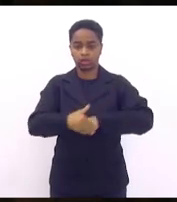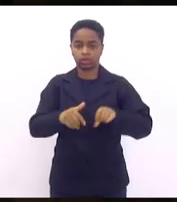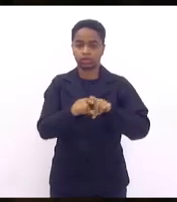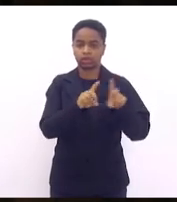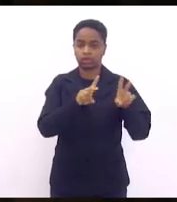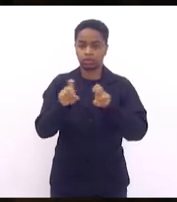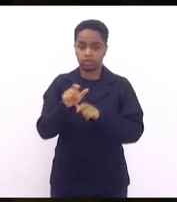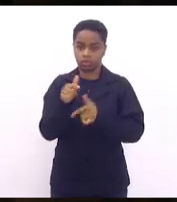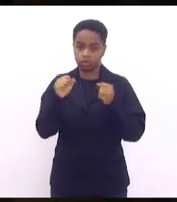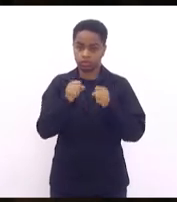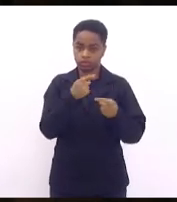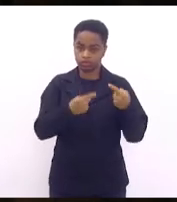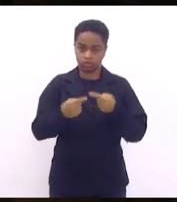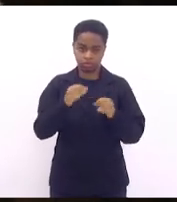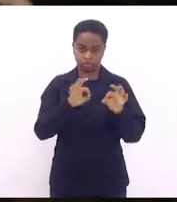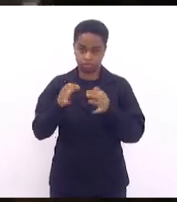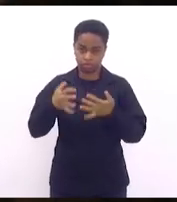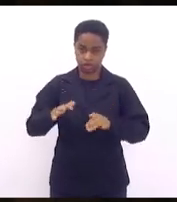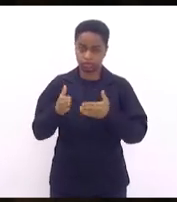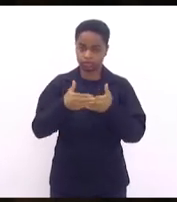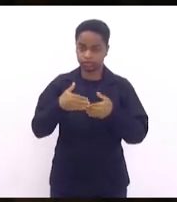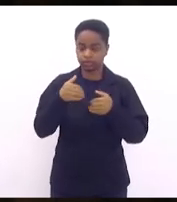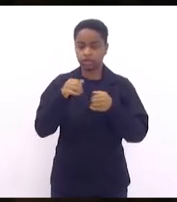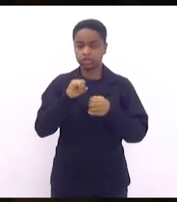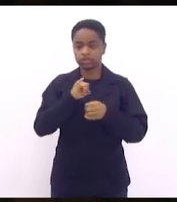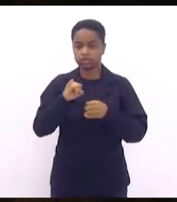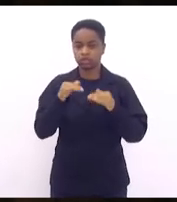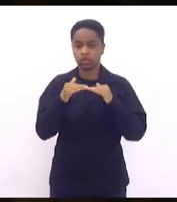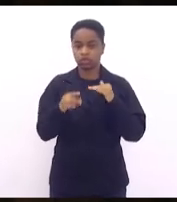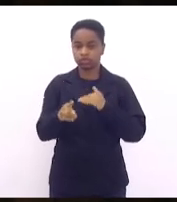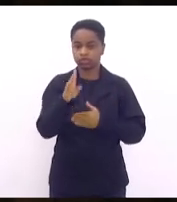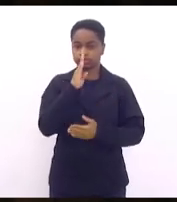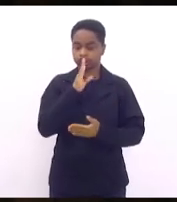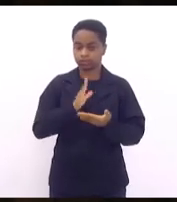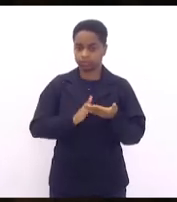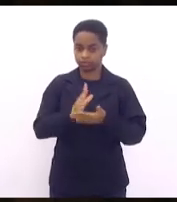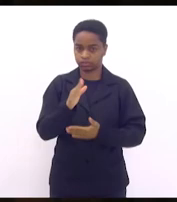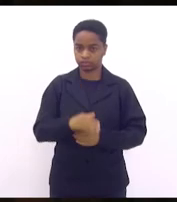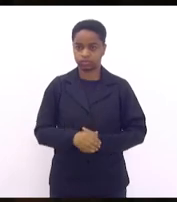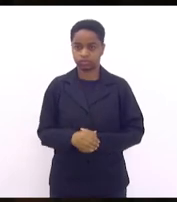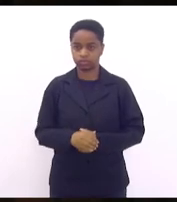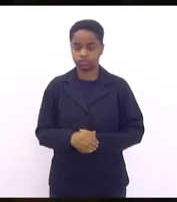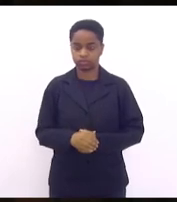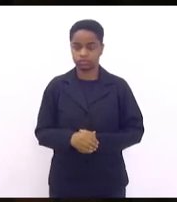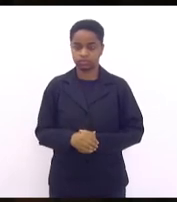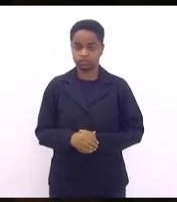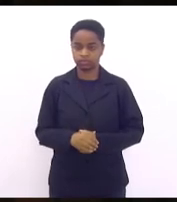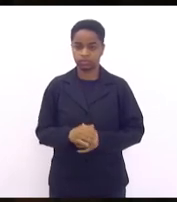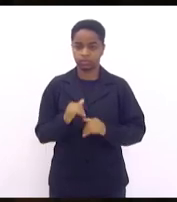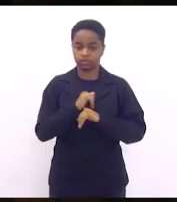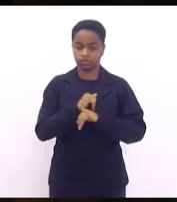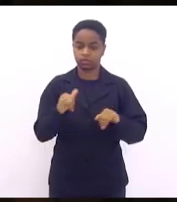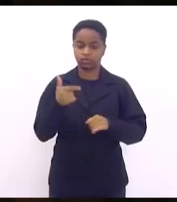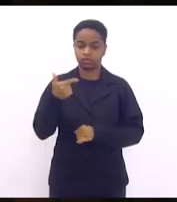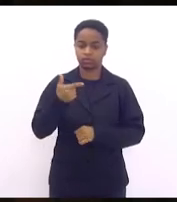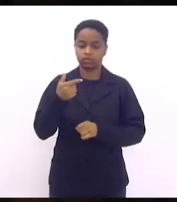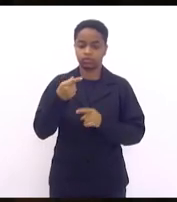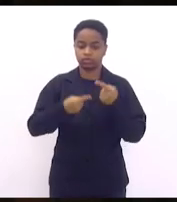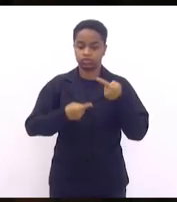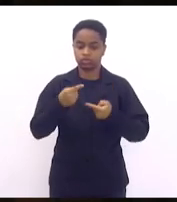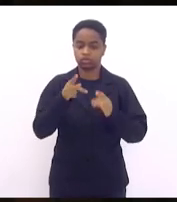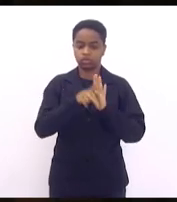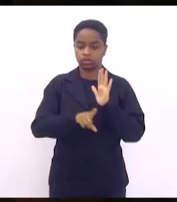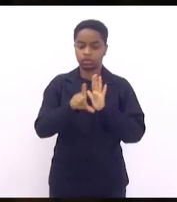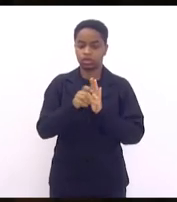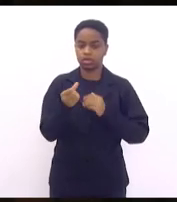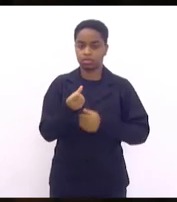discussão, não havendo quem queira discutir, encerrada a discussão e votação, os senhores que aprovam, mandem-se como estão. Aprovado, vai autógrafo. Anuncio, em segunda discussão, o projeto de lei